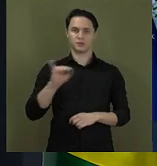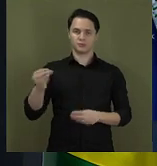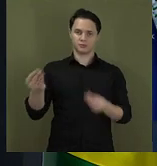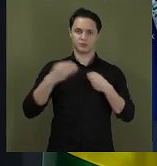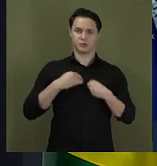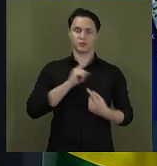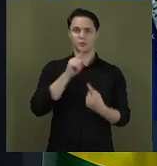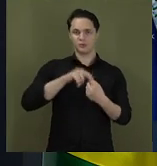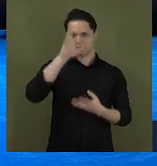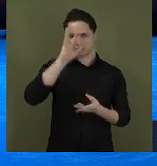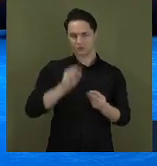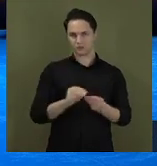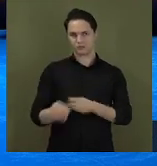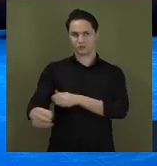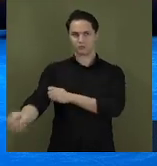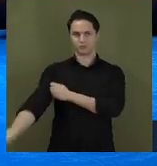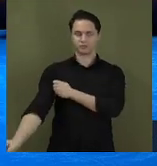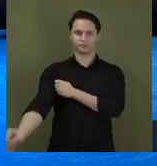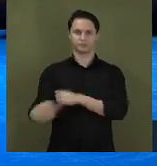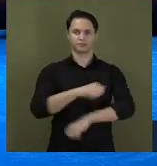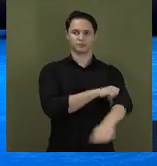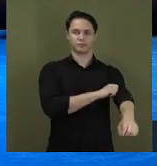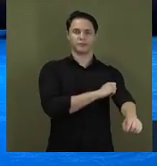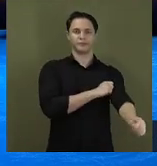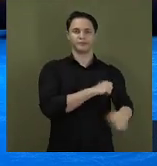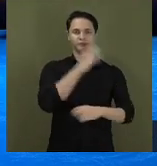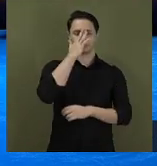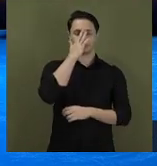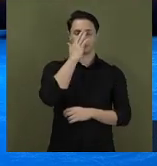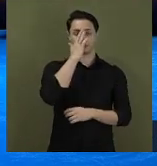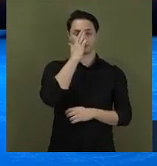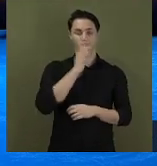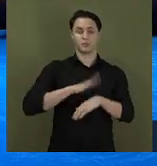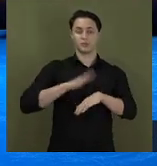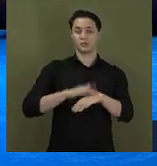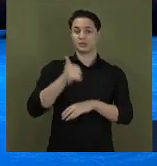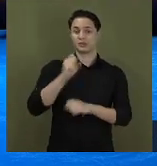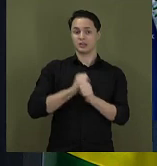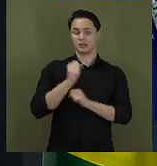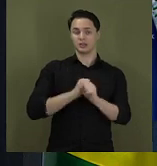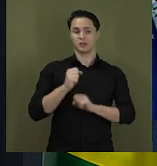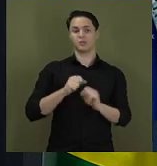me dar, para encerrar aqui esse pronunciamento, que eu considero histórico no momento de 10 anos da Lava Jato.